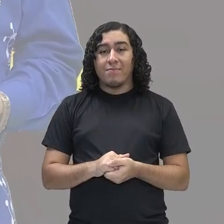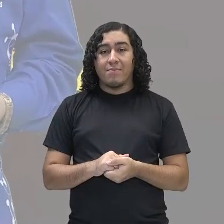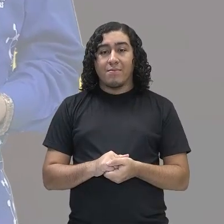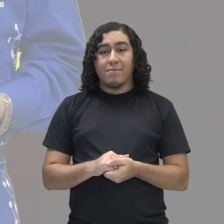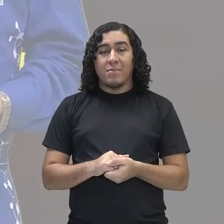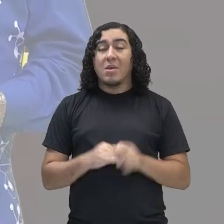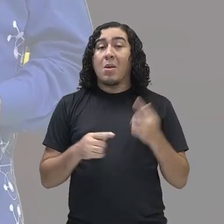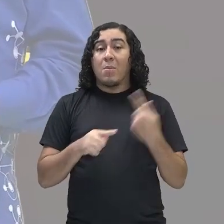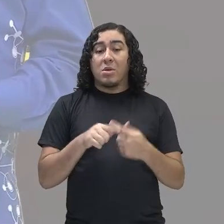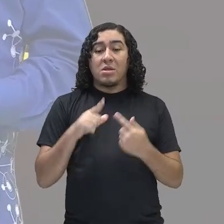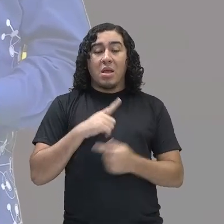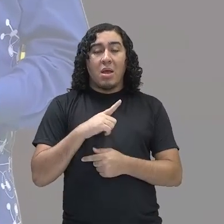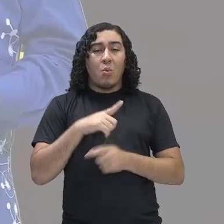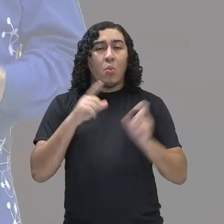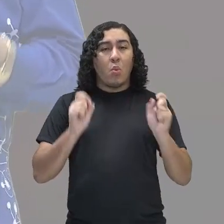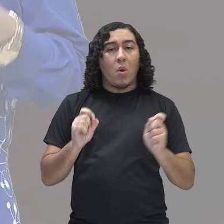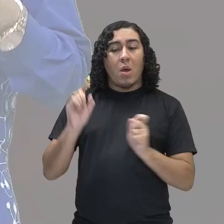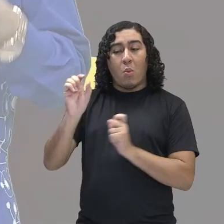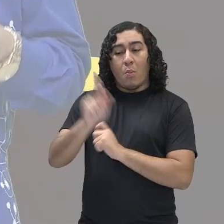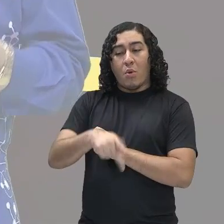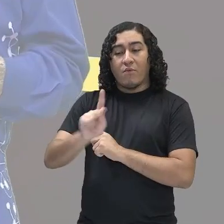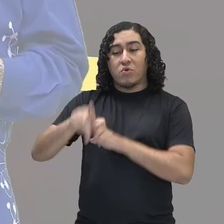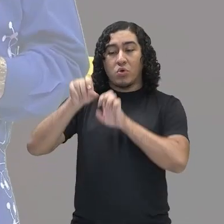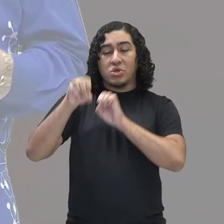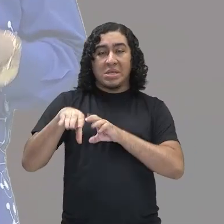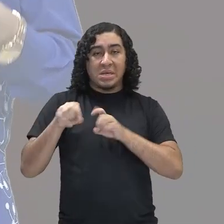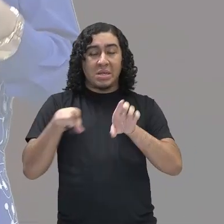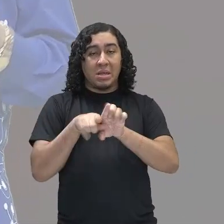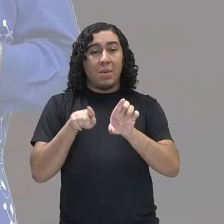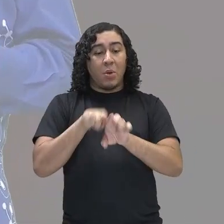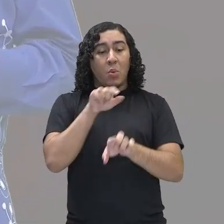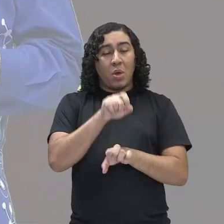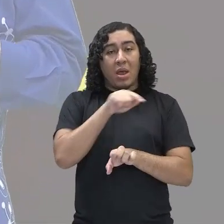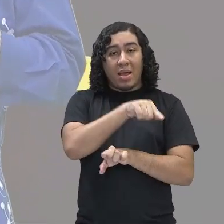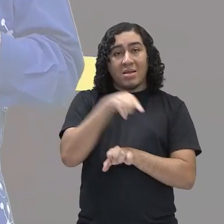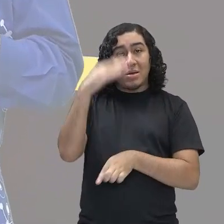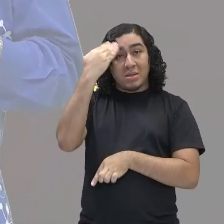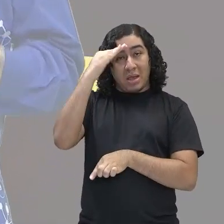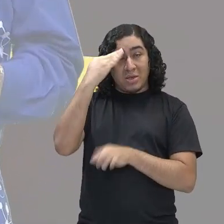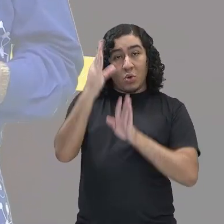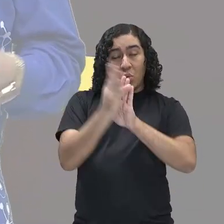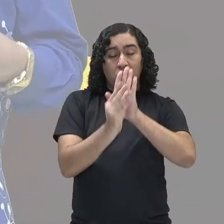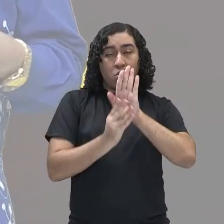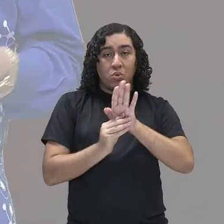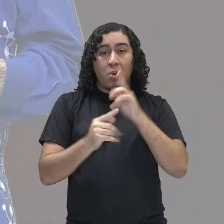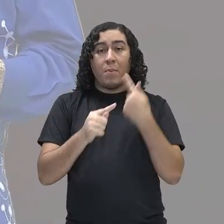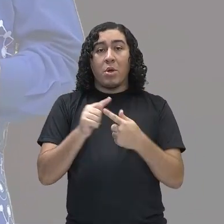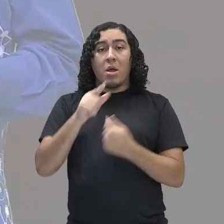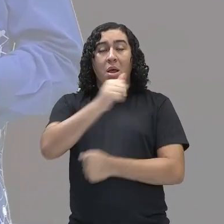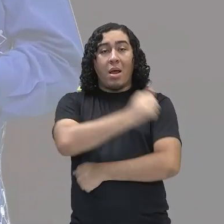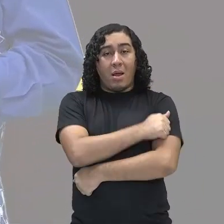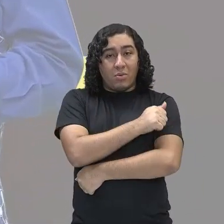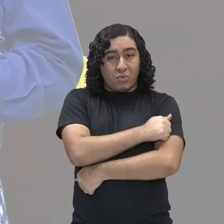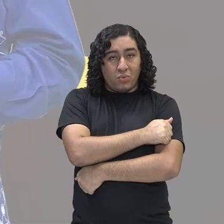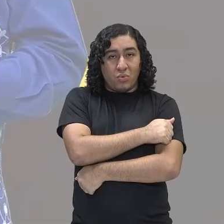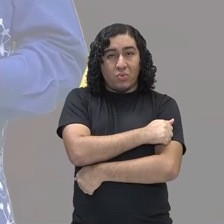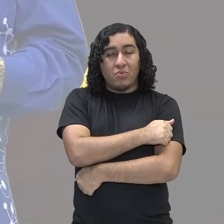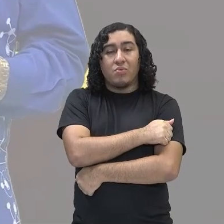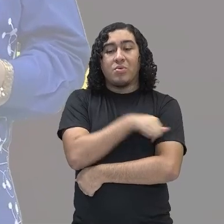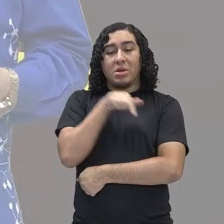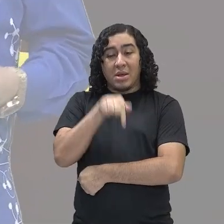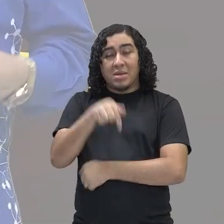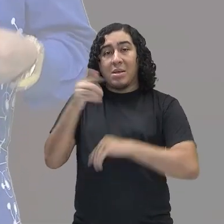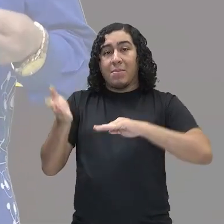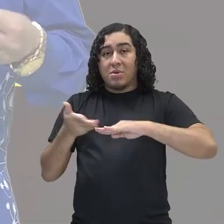ele ouviu, do que ele leu, que ele participe, que ele também fale. Porque o estudante na contemporaneidade